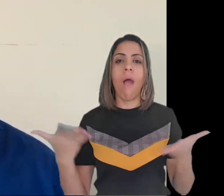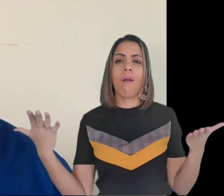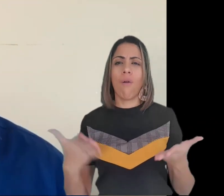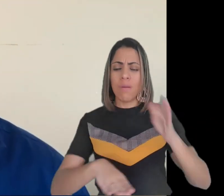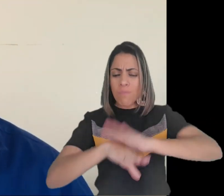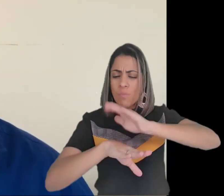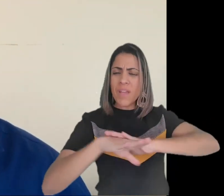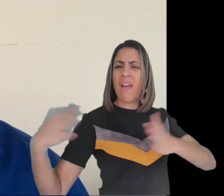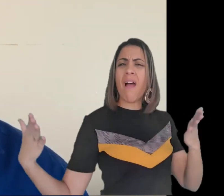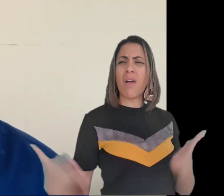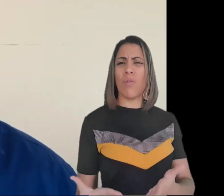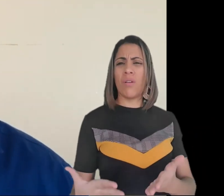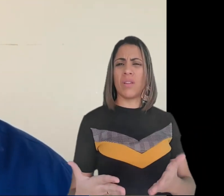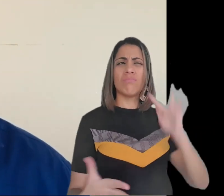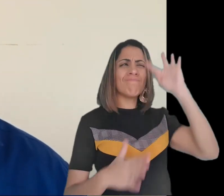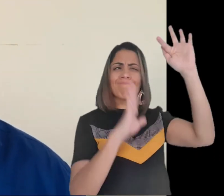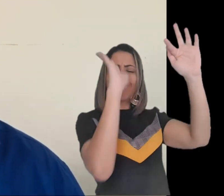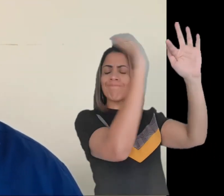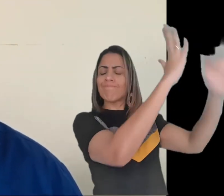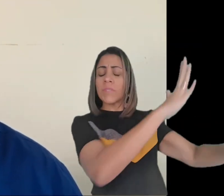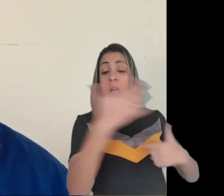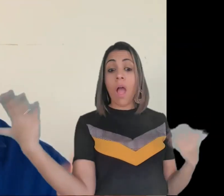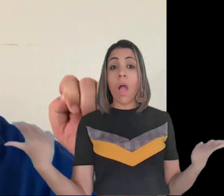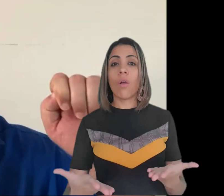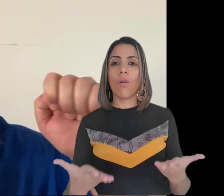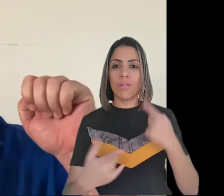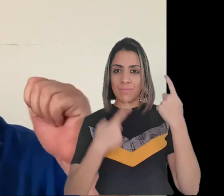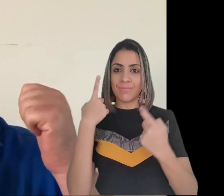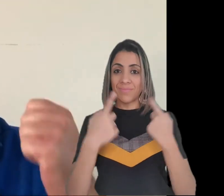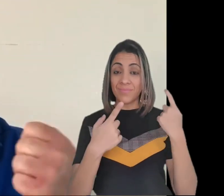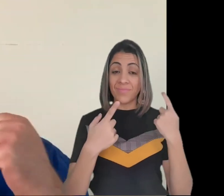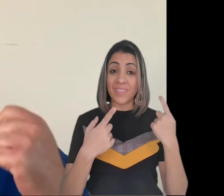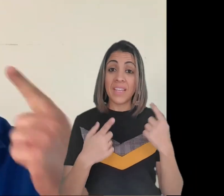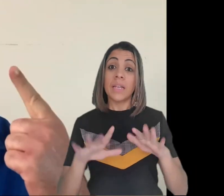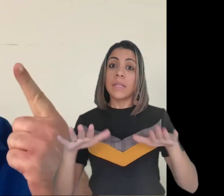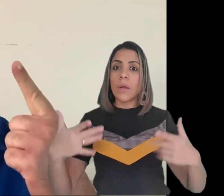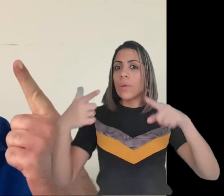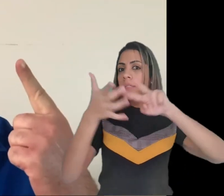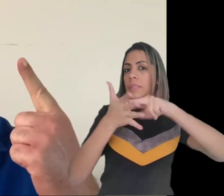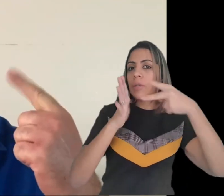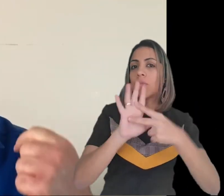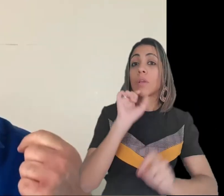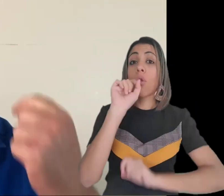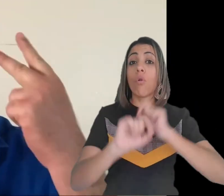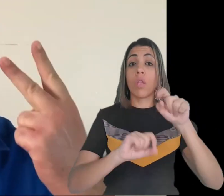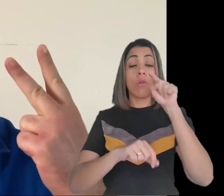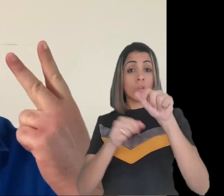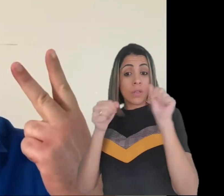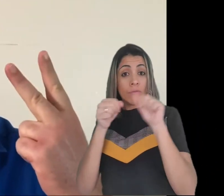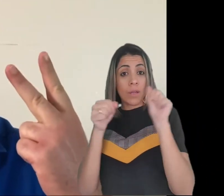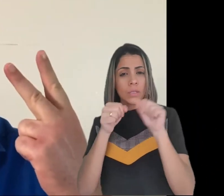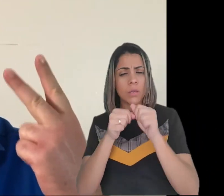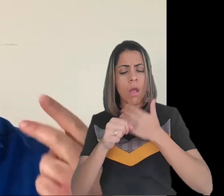presente. Em termos de comportamento, isso significa fazer uma coisa de cada vez,